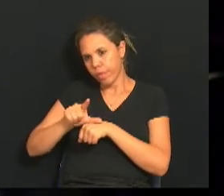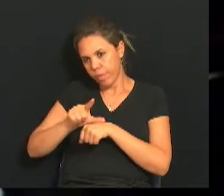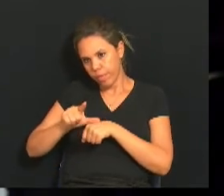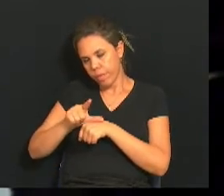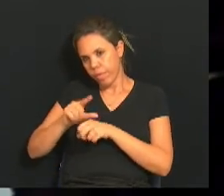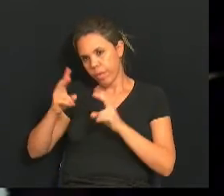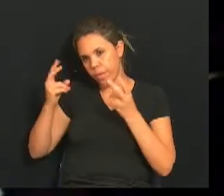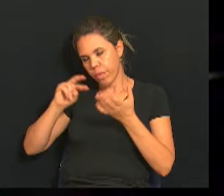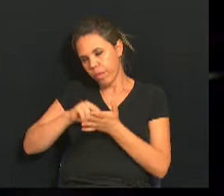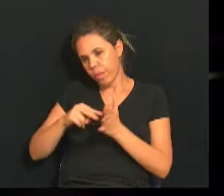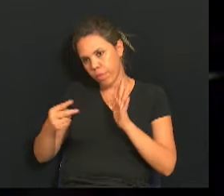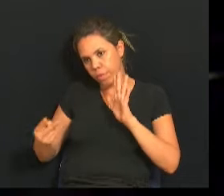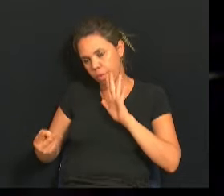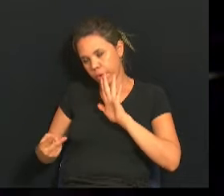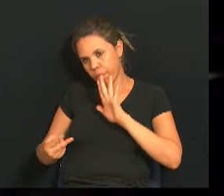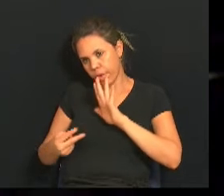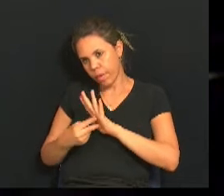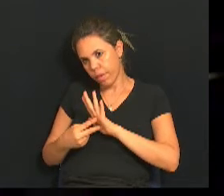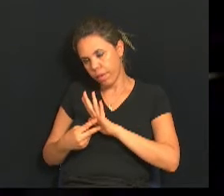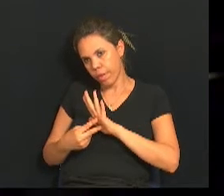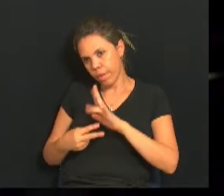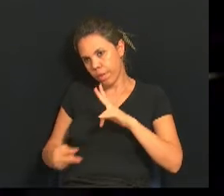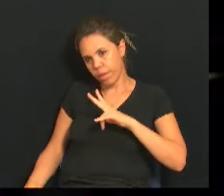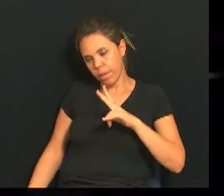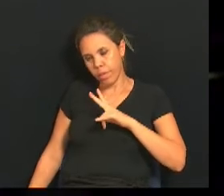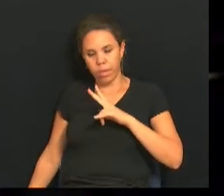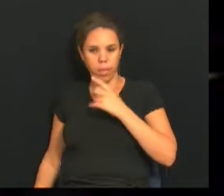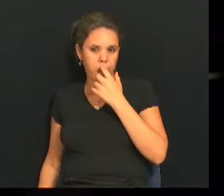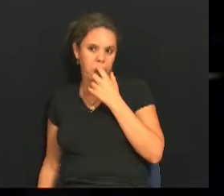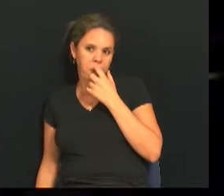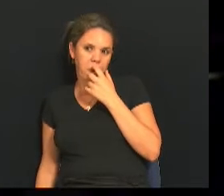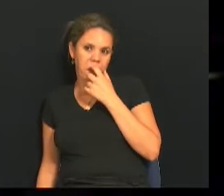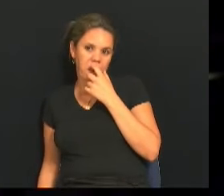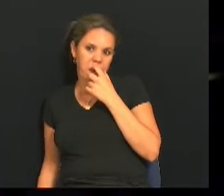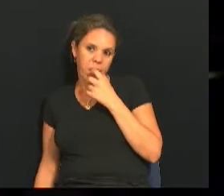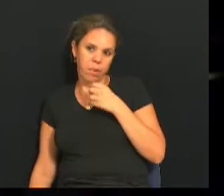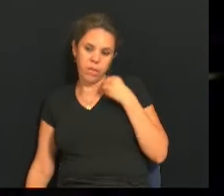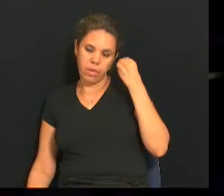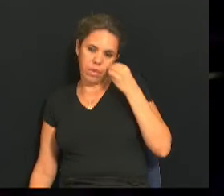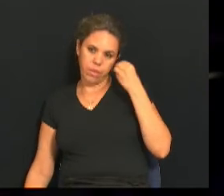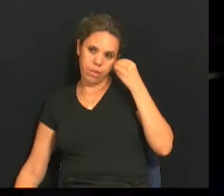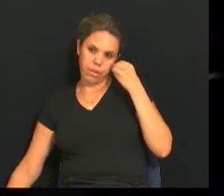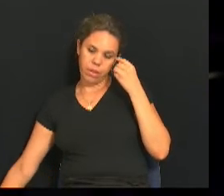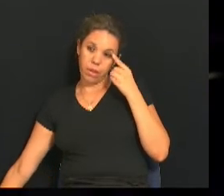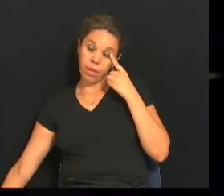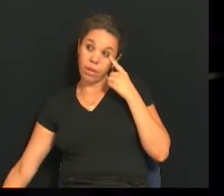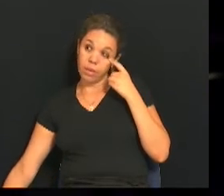traduz nas particularidades, as relações entre as diferentes instâncias que compõem